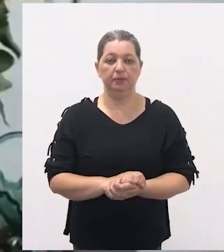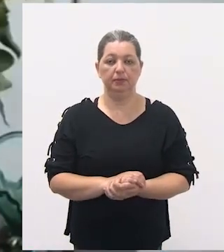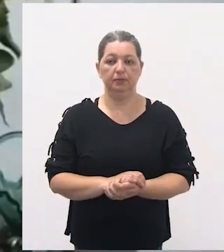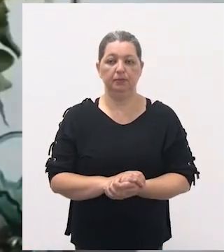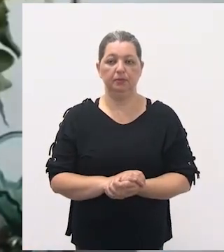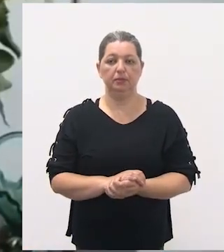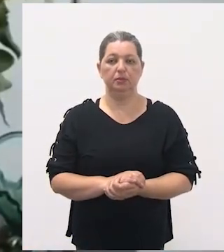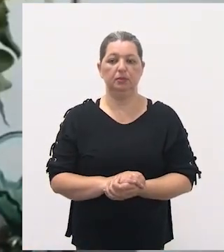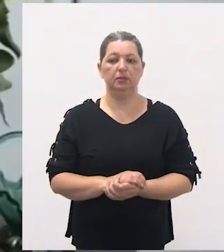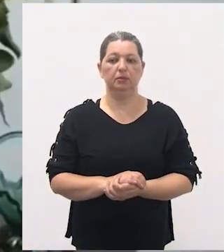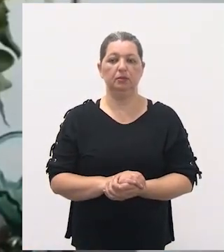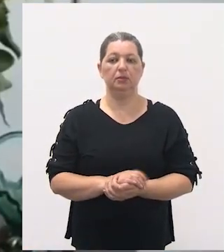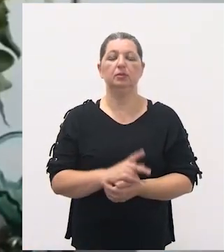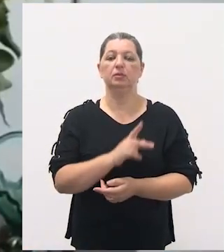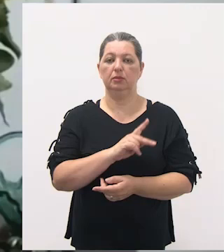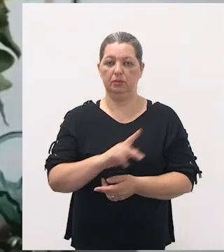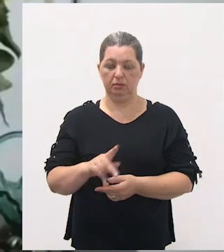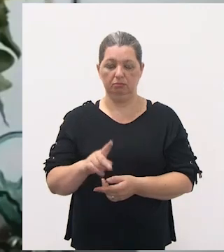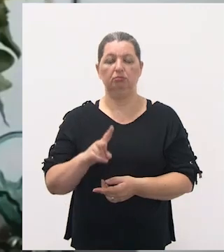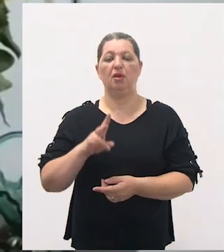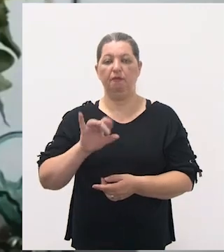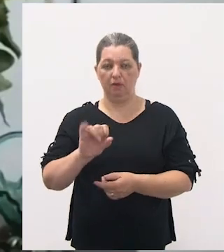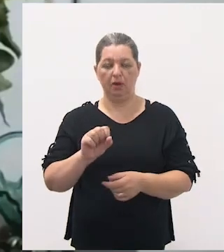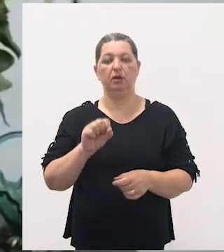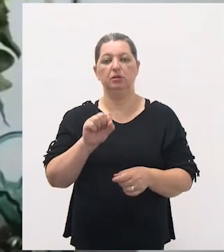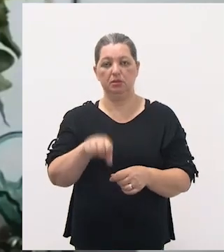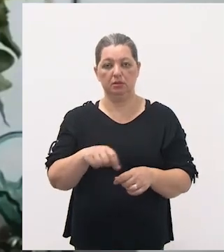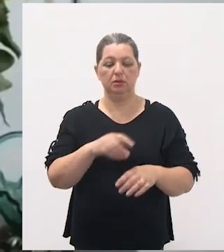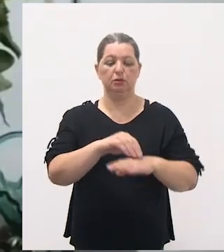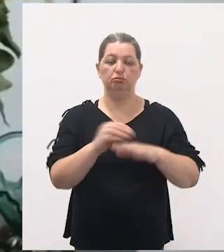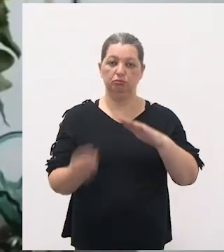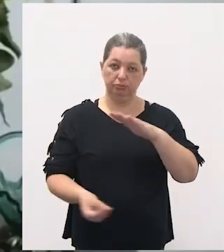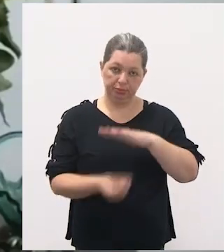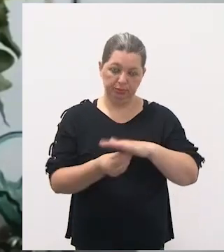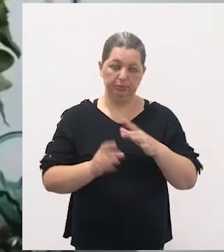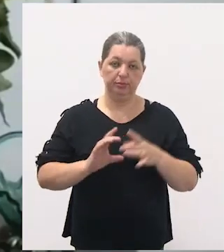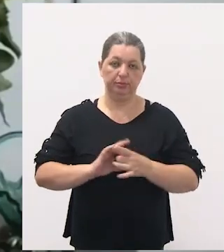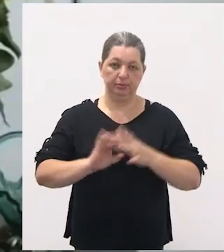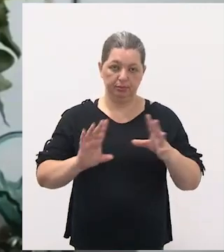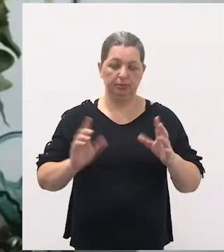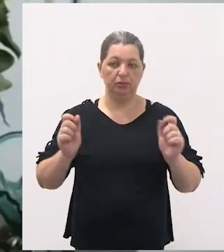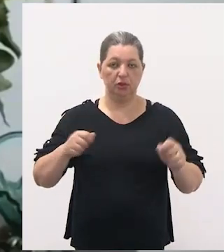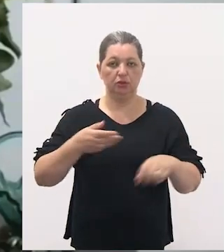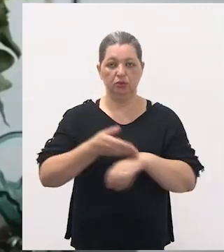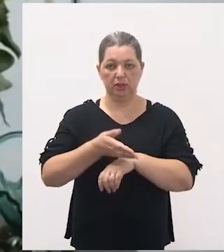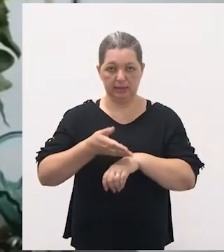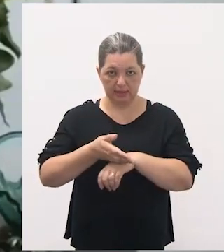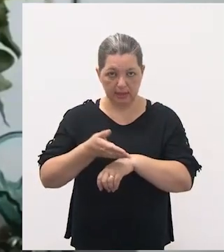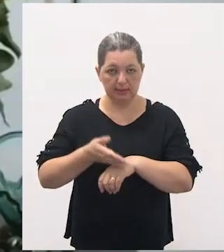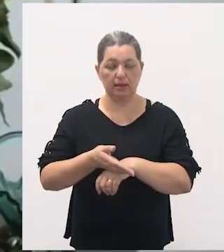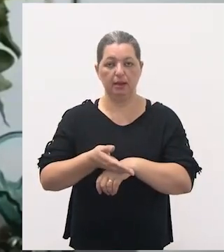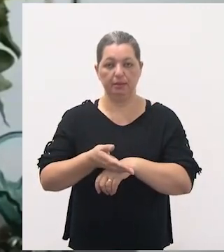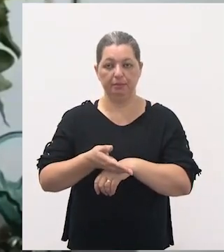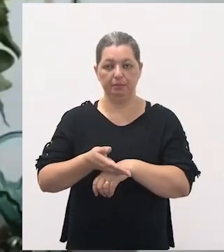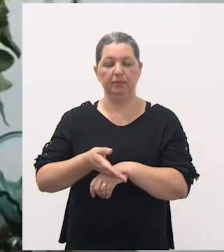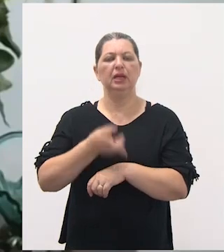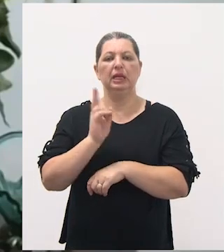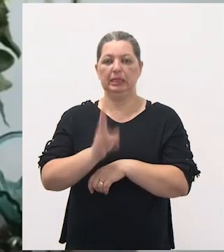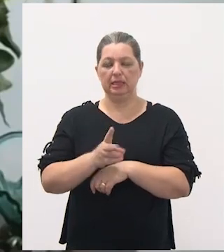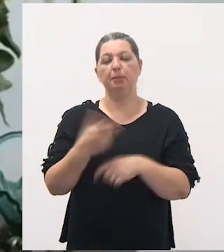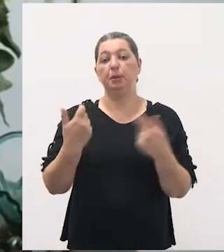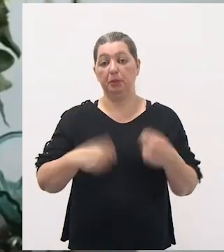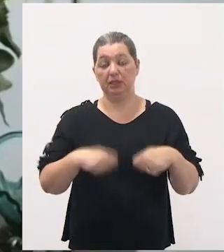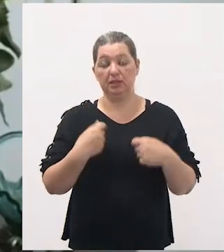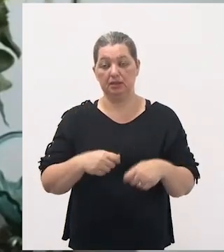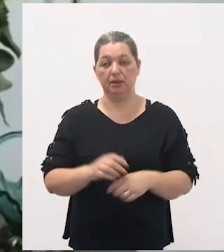Professores, o material vai ficar disponível no repositório para que vocês possam utilizá-los sempre que necessário,